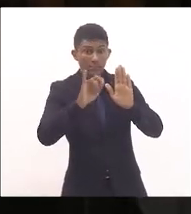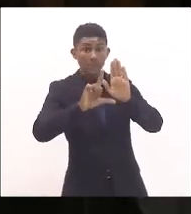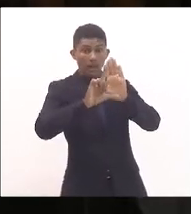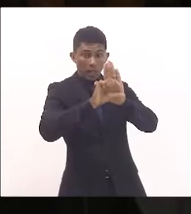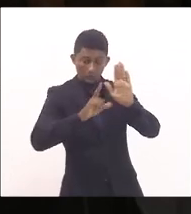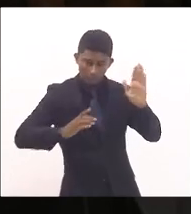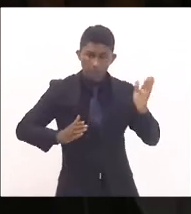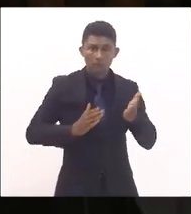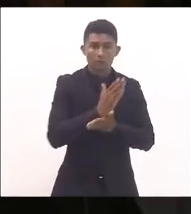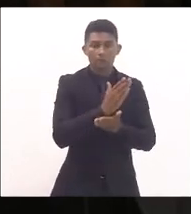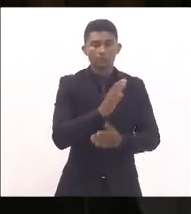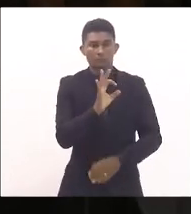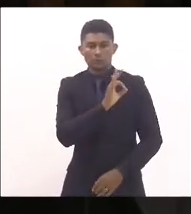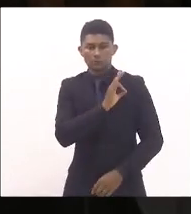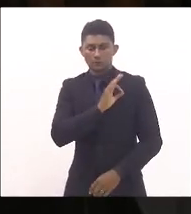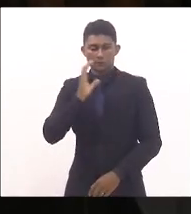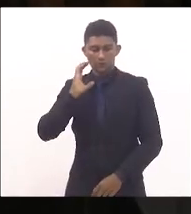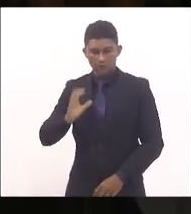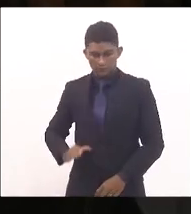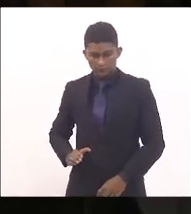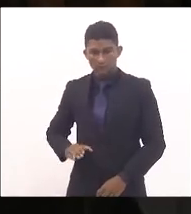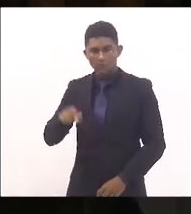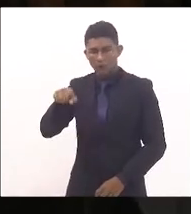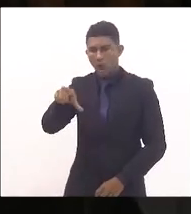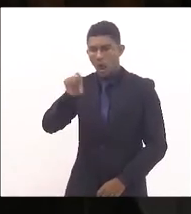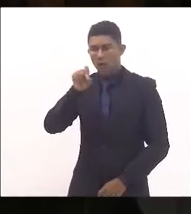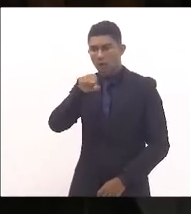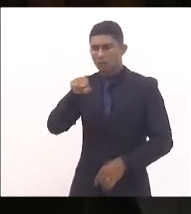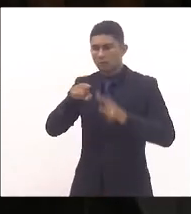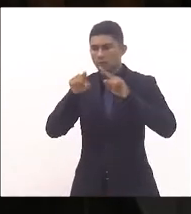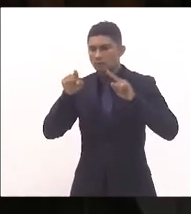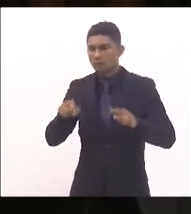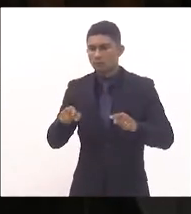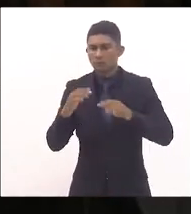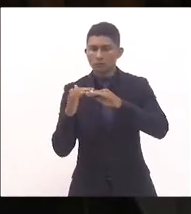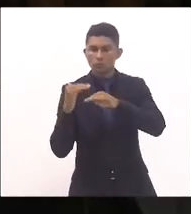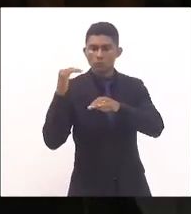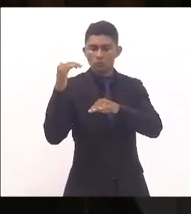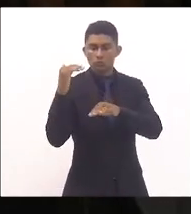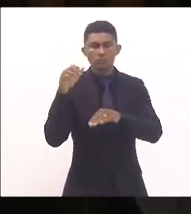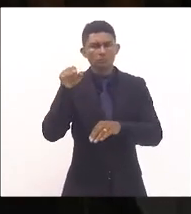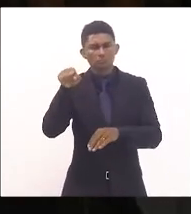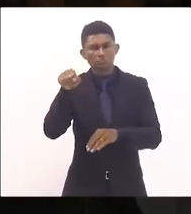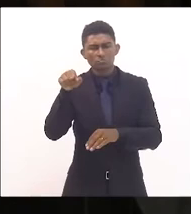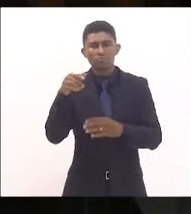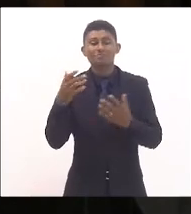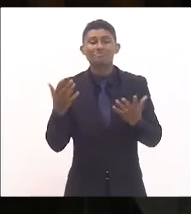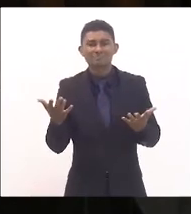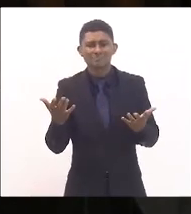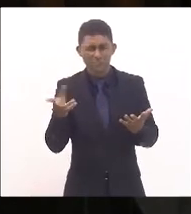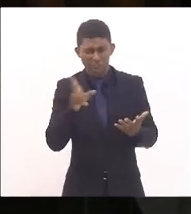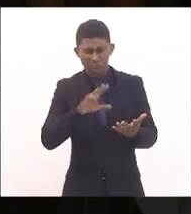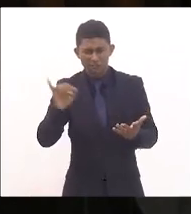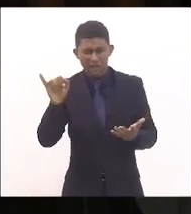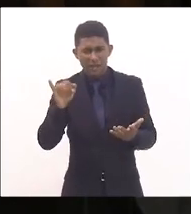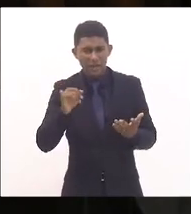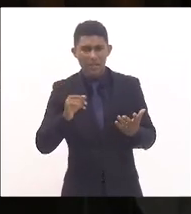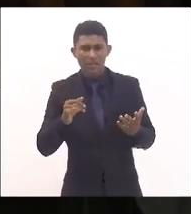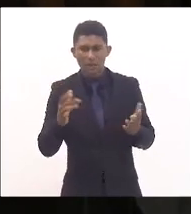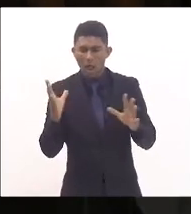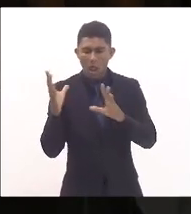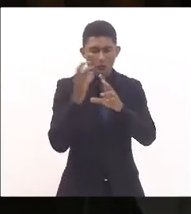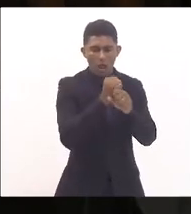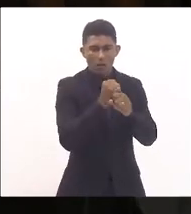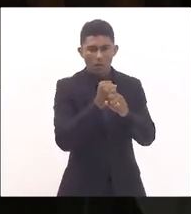policial civil que ocupar um cargo comissionado, o cargo comissionado não vai contar para o limite do teto constitucional. O